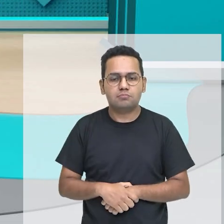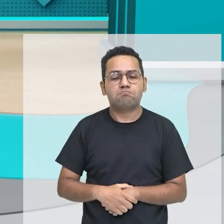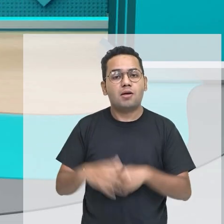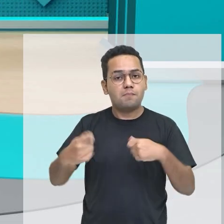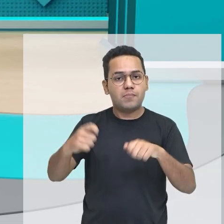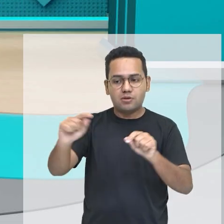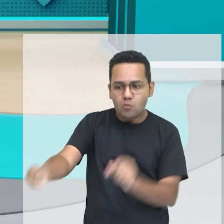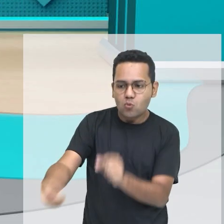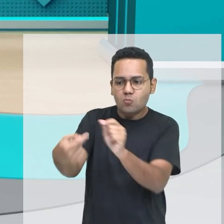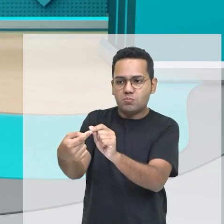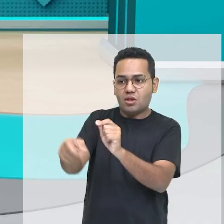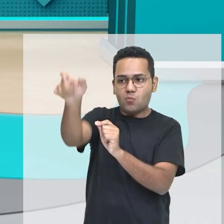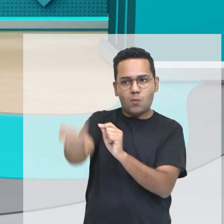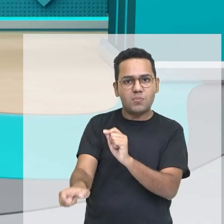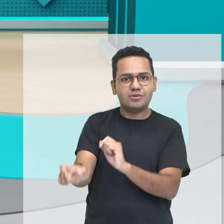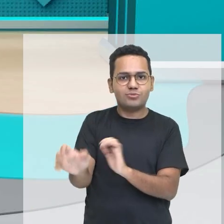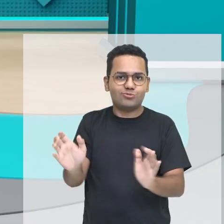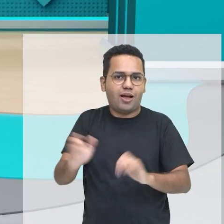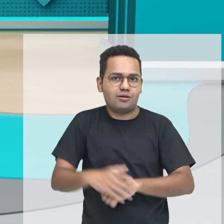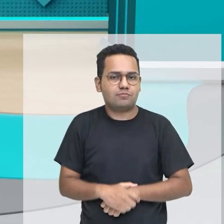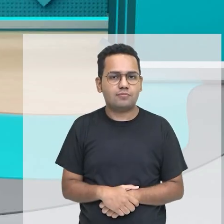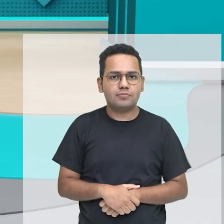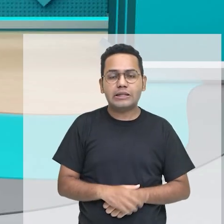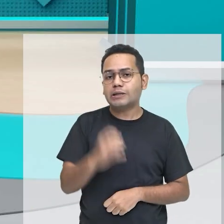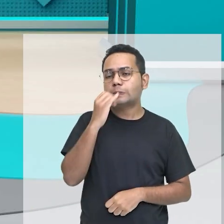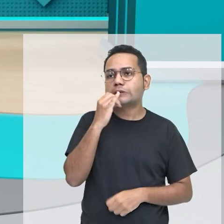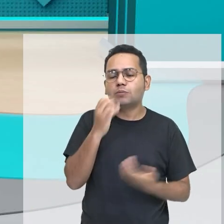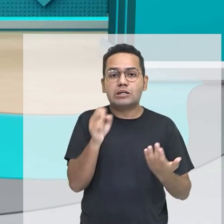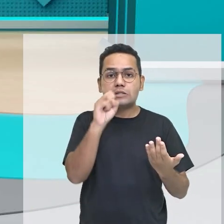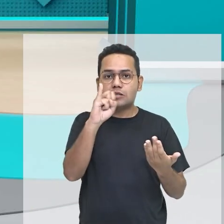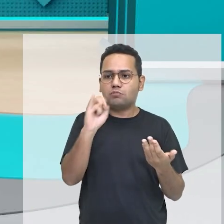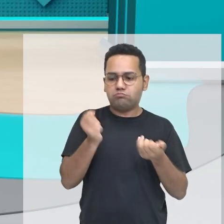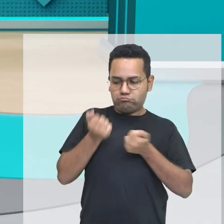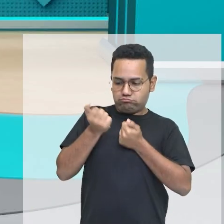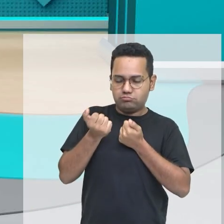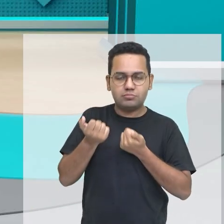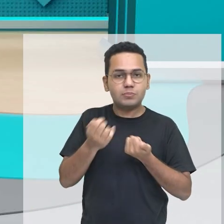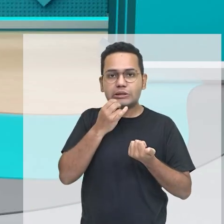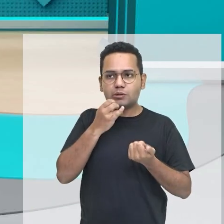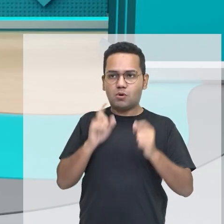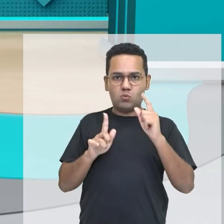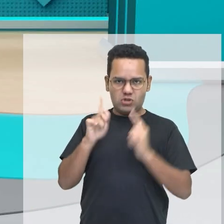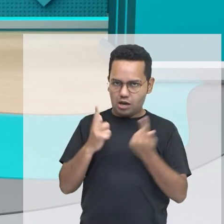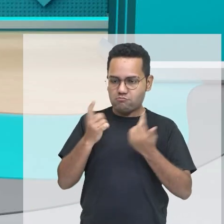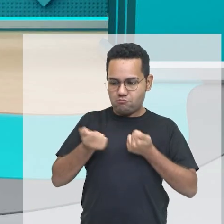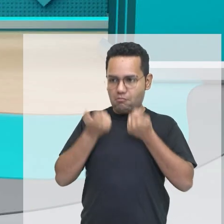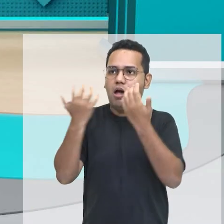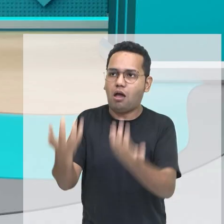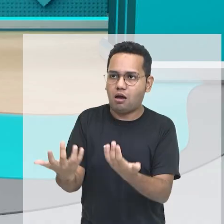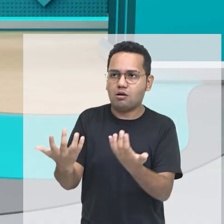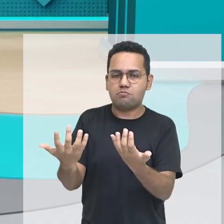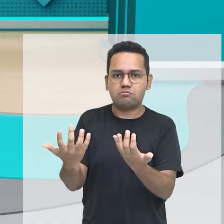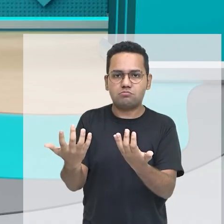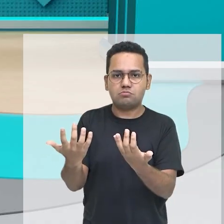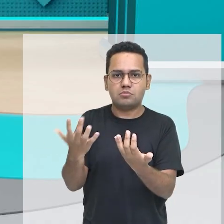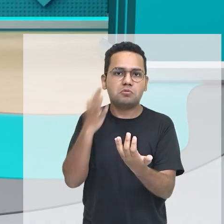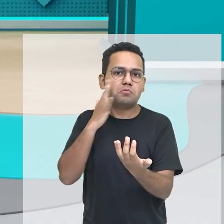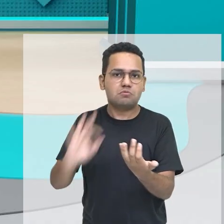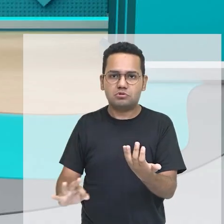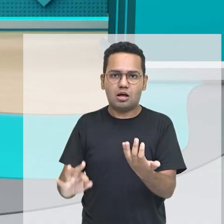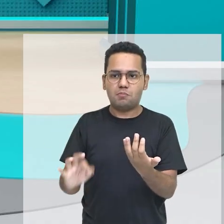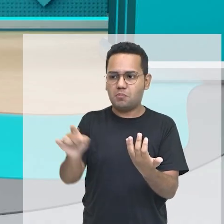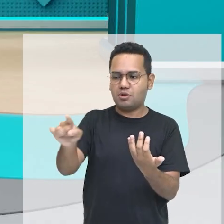essa informação. Se você faz um gesto que não é conhecido daquela outra pessoa, por exemplo, você não vai estar se comunicando, ou